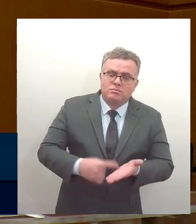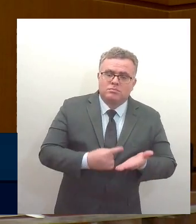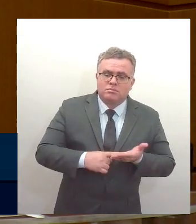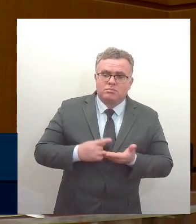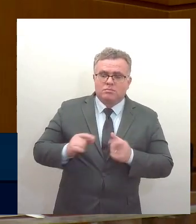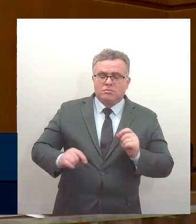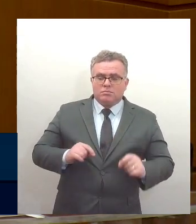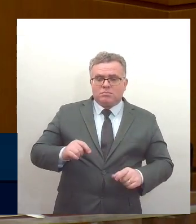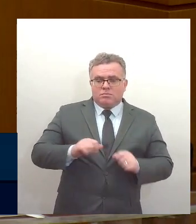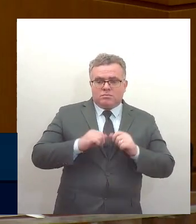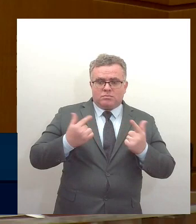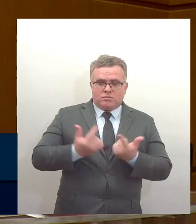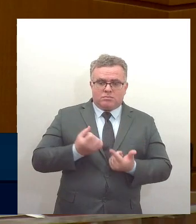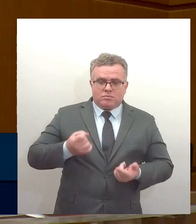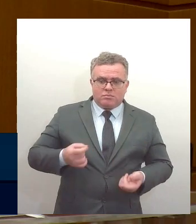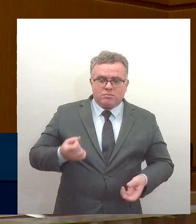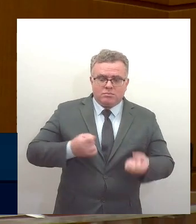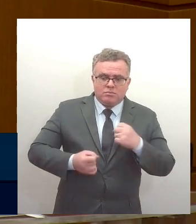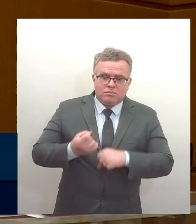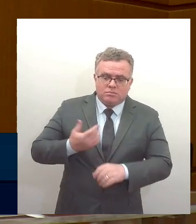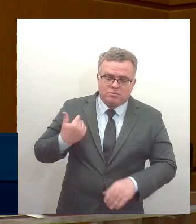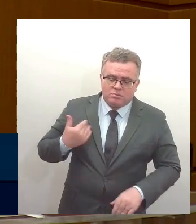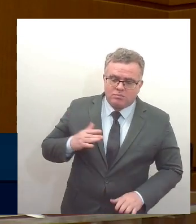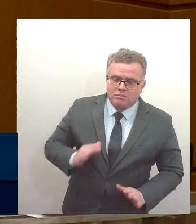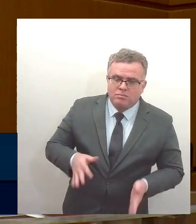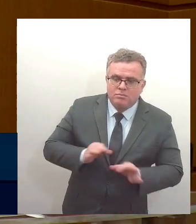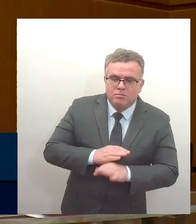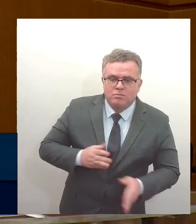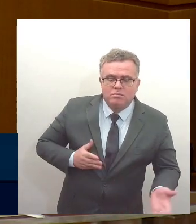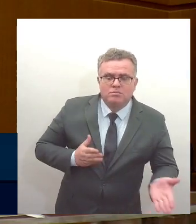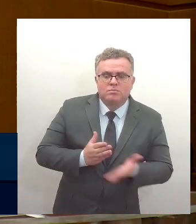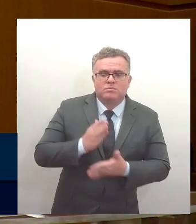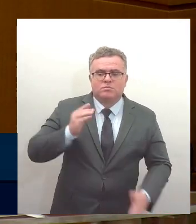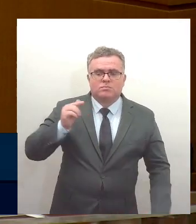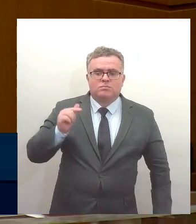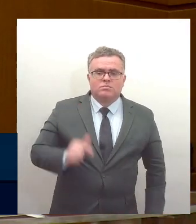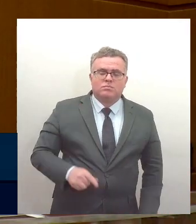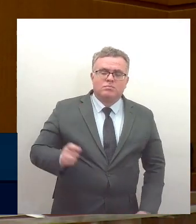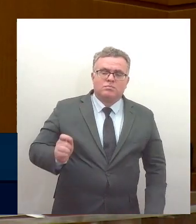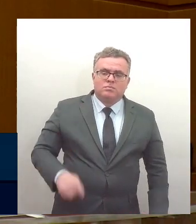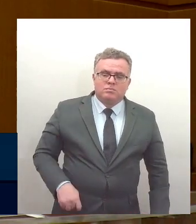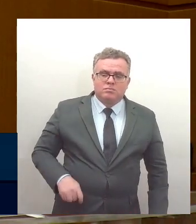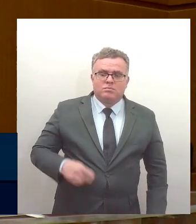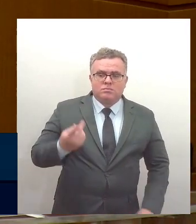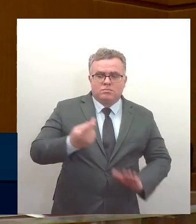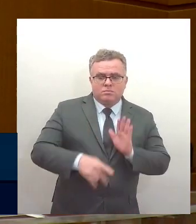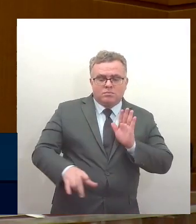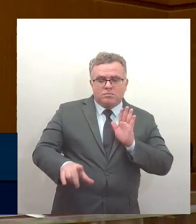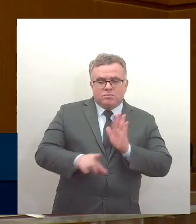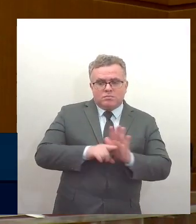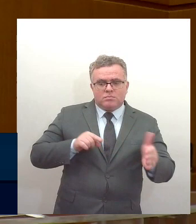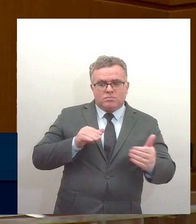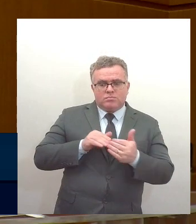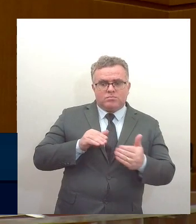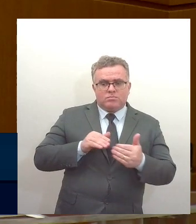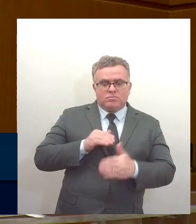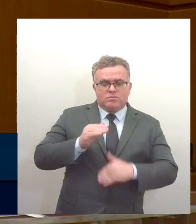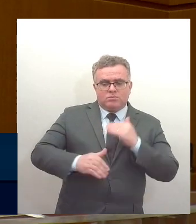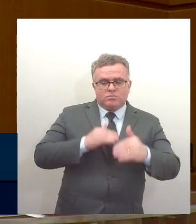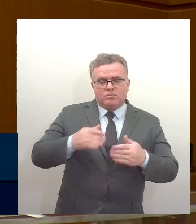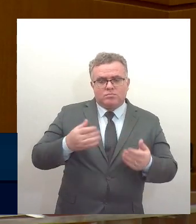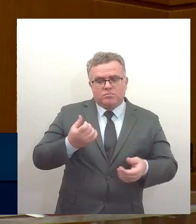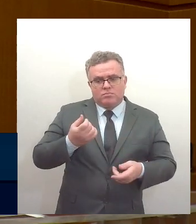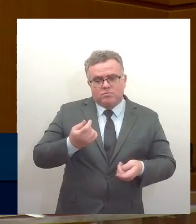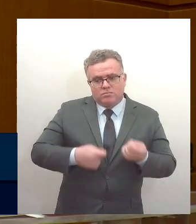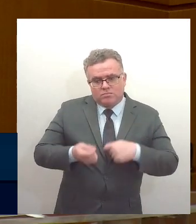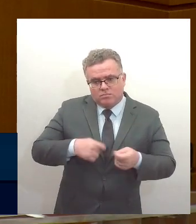quando aprovamos aqui nesse plenário projetos de lei voltados ao desenvolvimento econômico do Estado. E esta não é a única